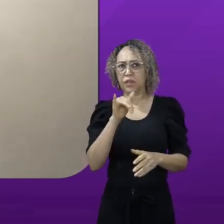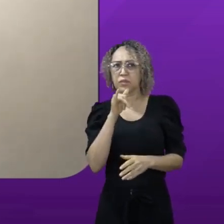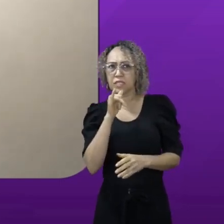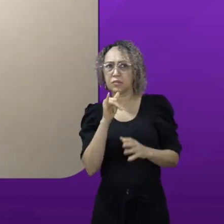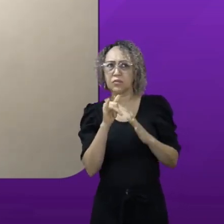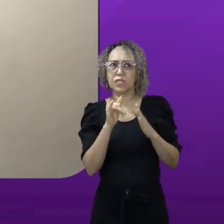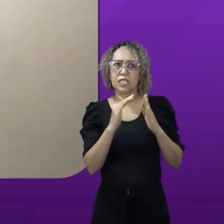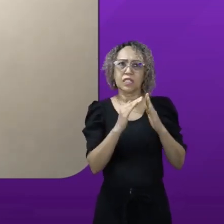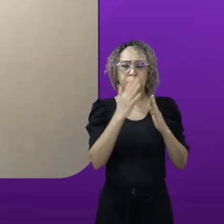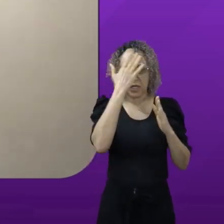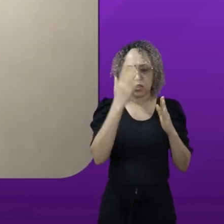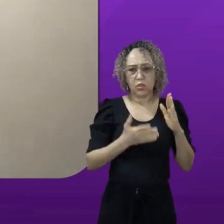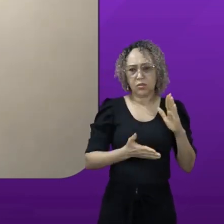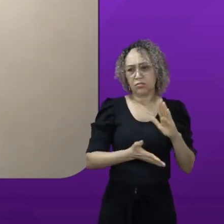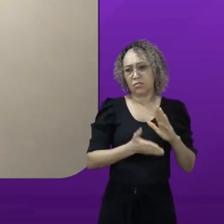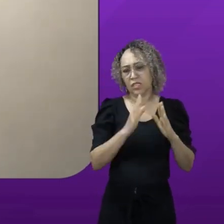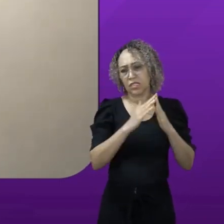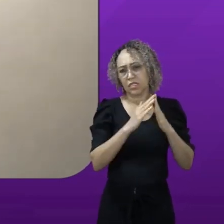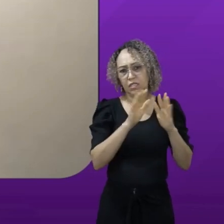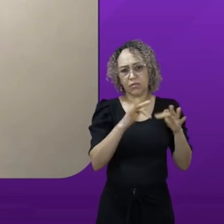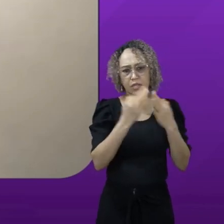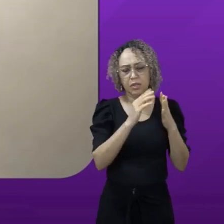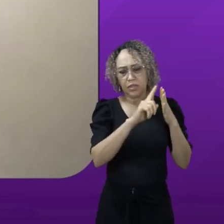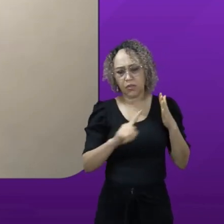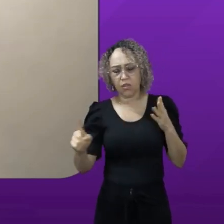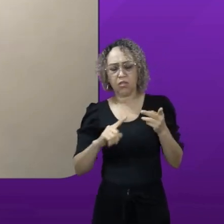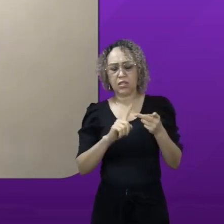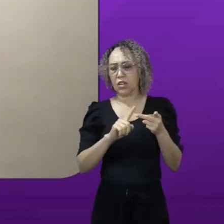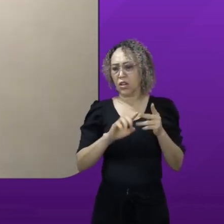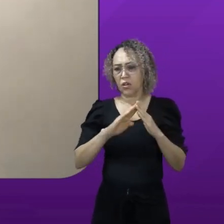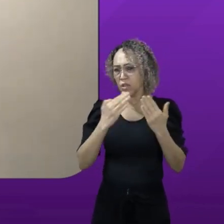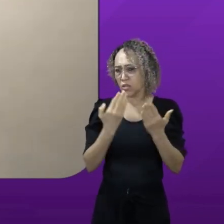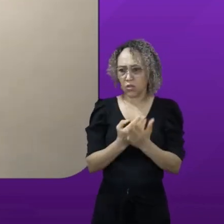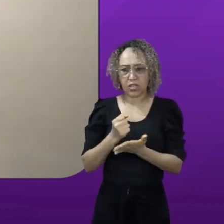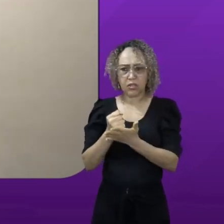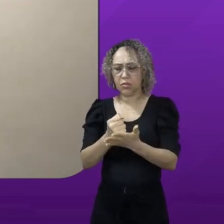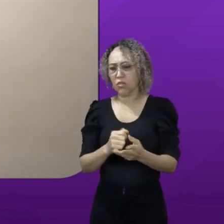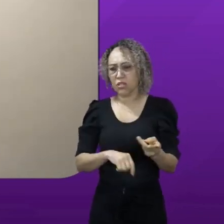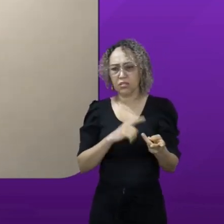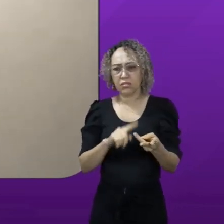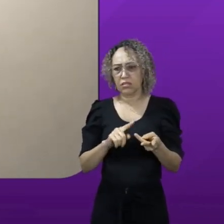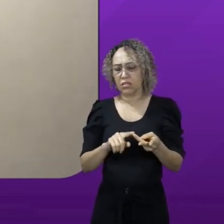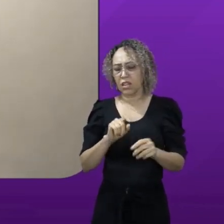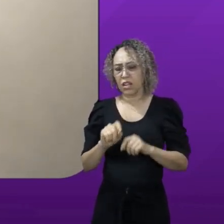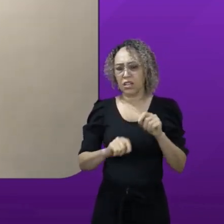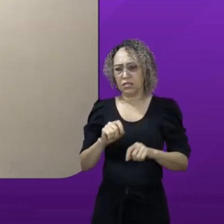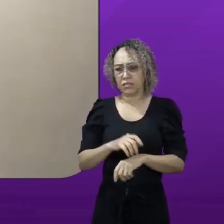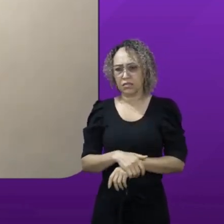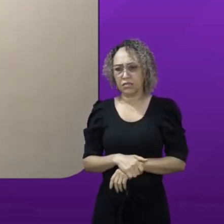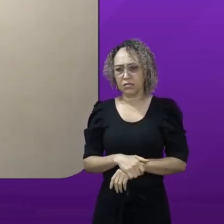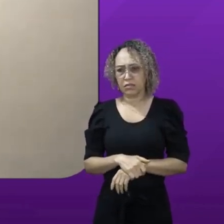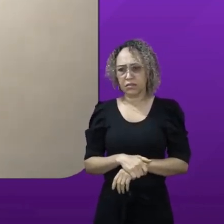contratar, é uma criança que vai trocar é um jovem que vai trocar de cidade, muitas vezes é criança, porque já